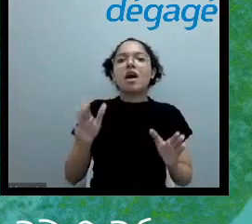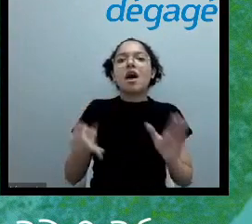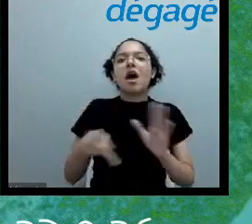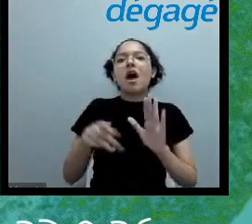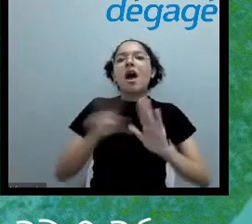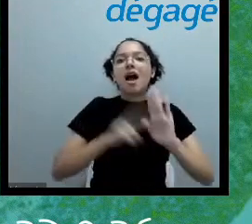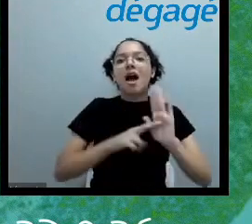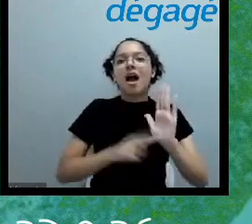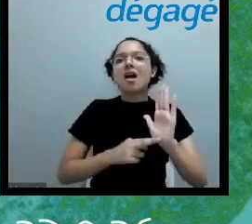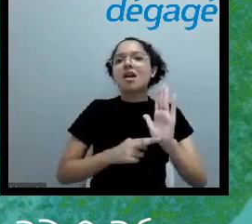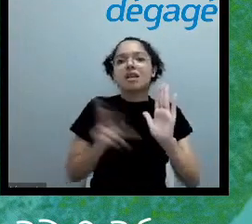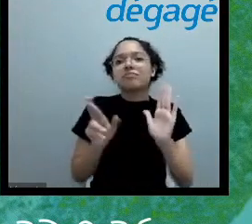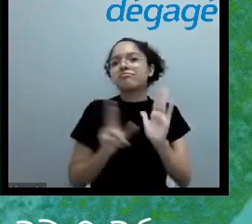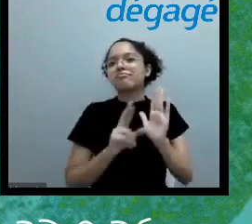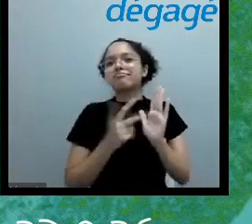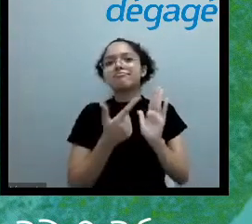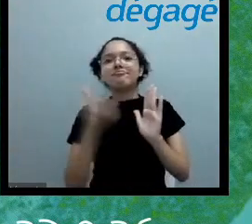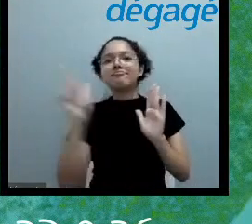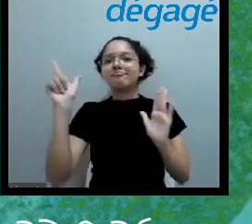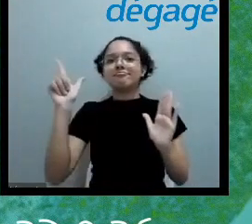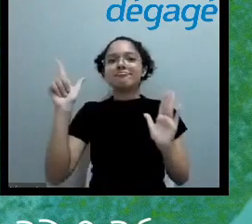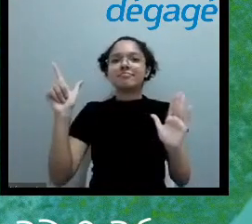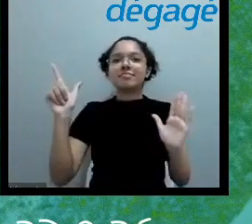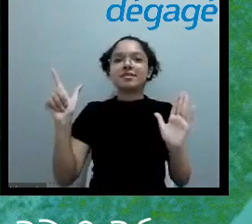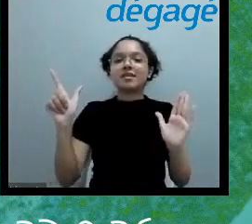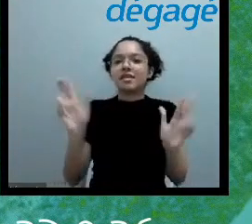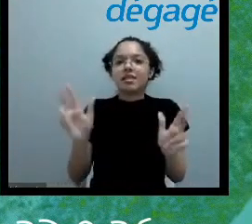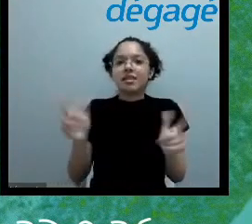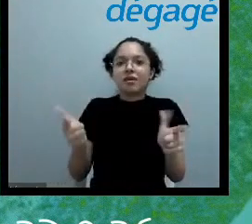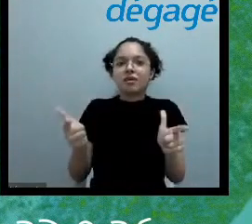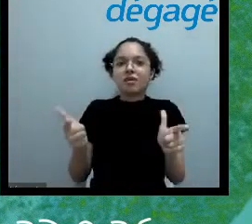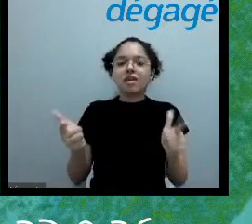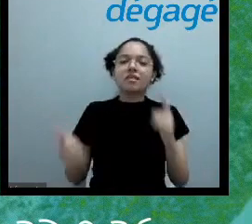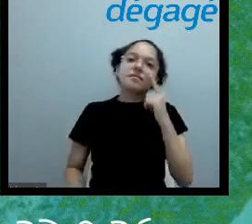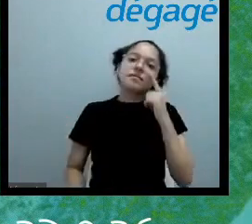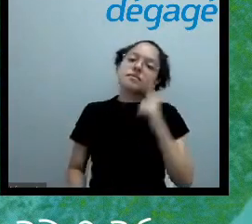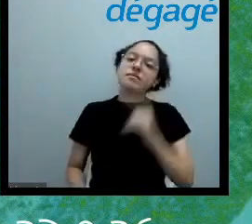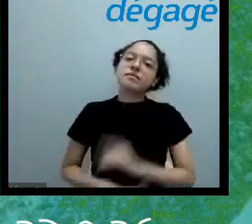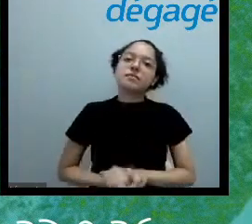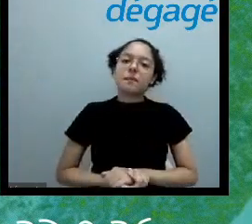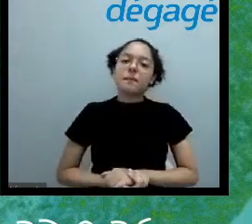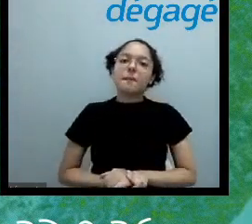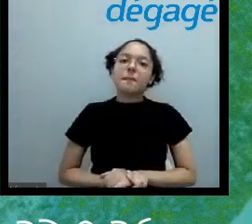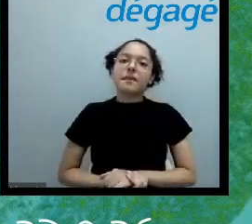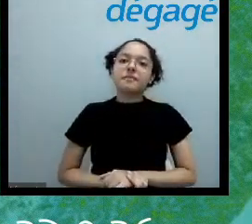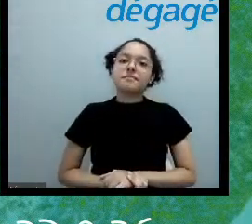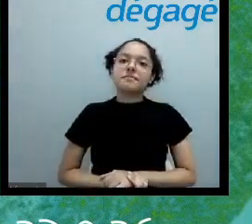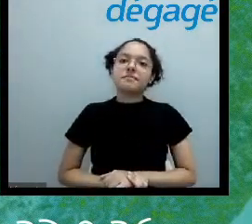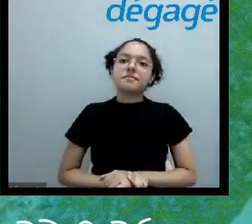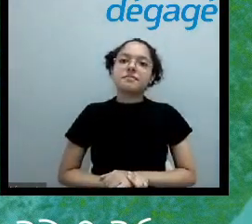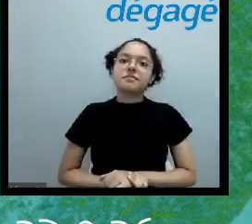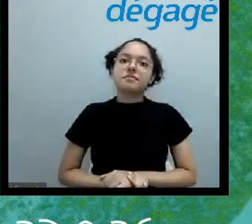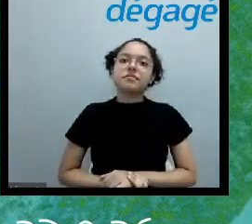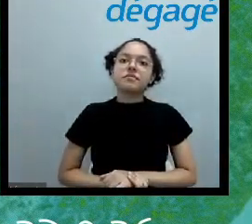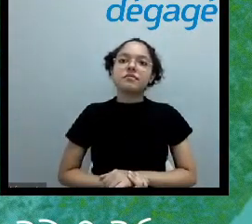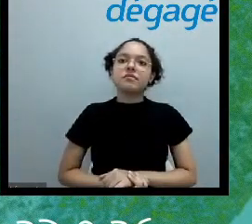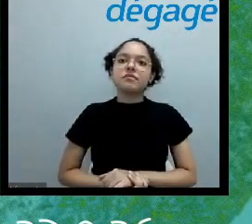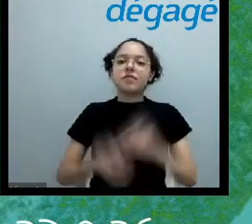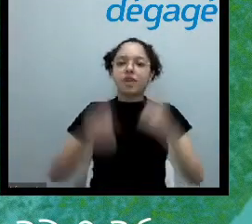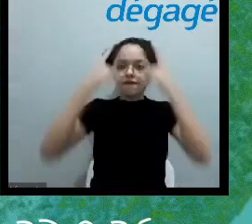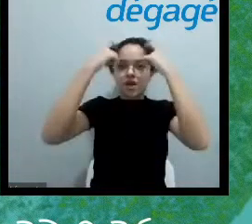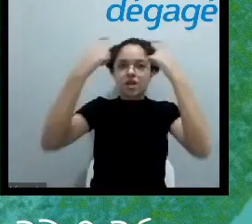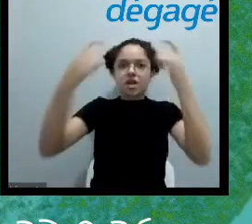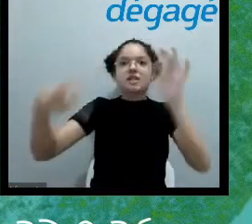da escola e subvertendo, fissurando, questionando todas essas violências cotidianas sofridas por esses corpos